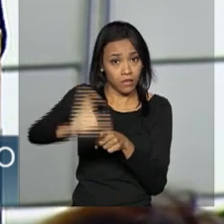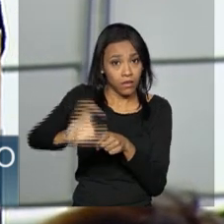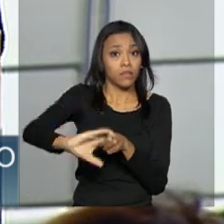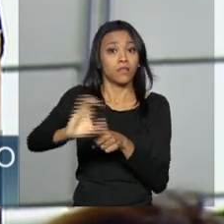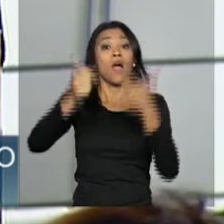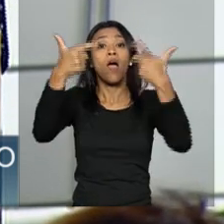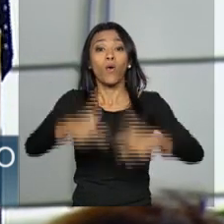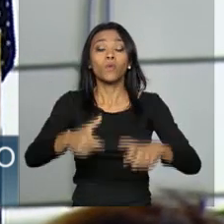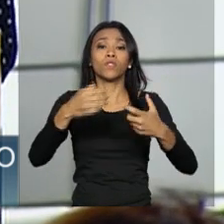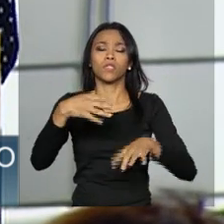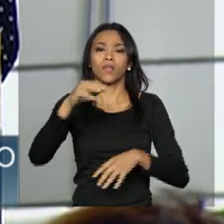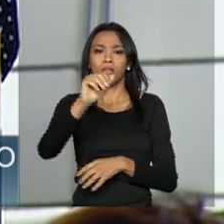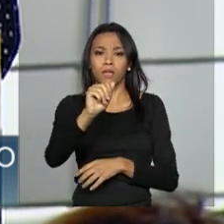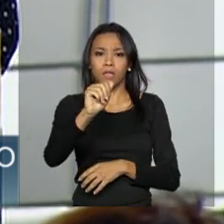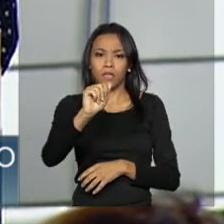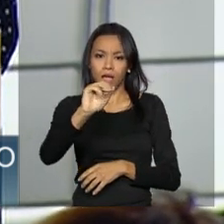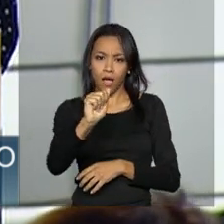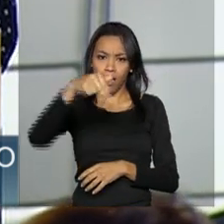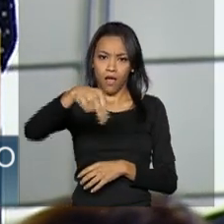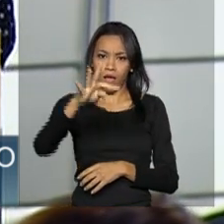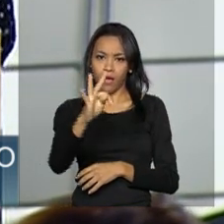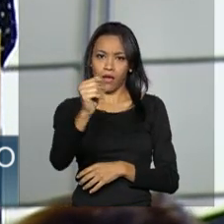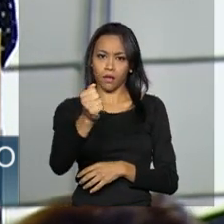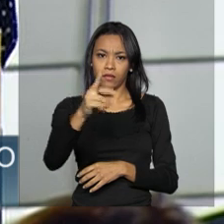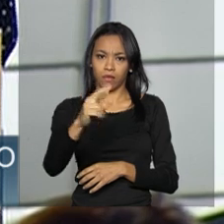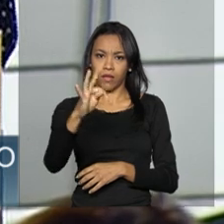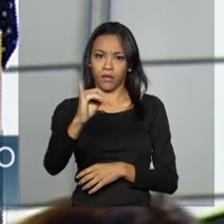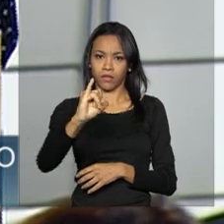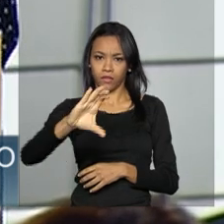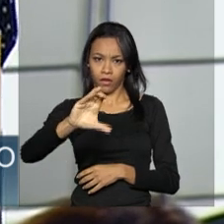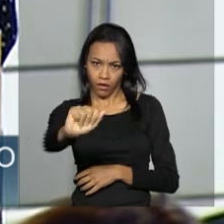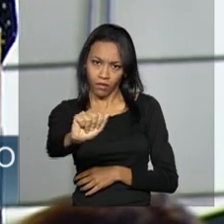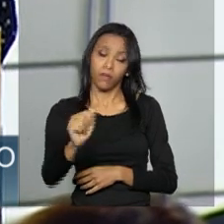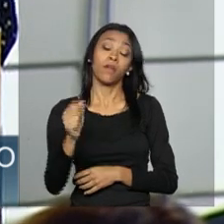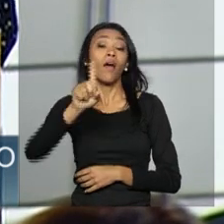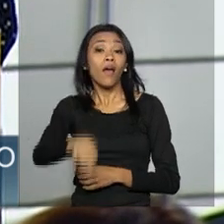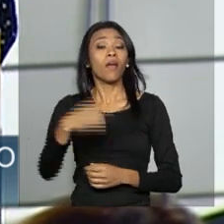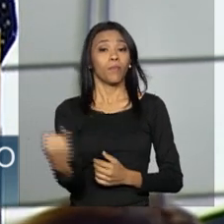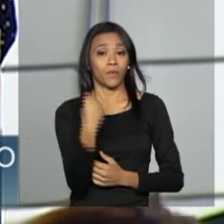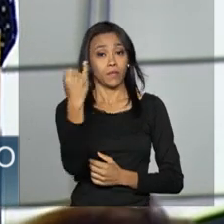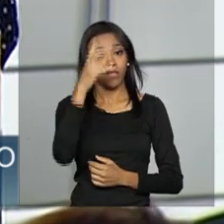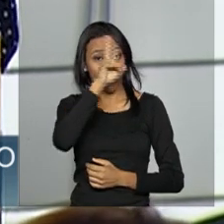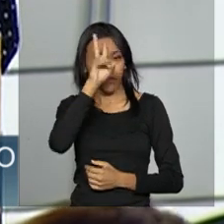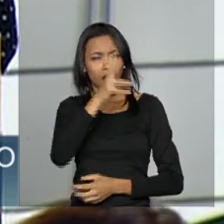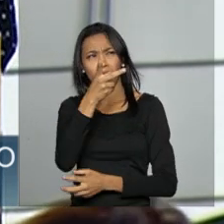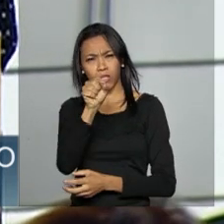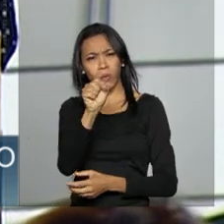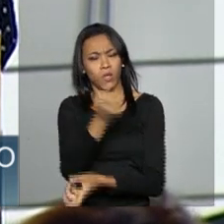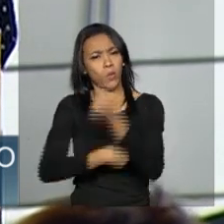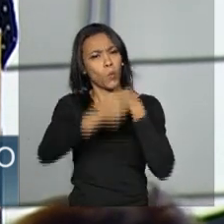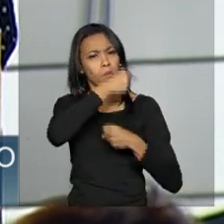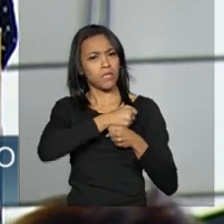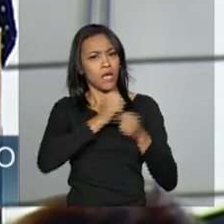na Antártica. Ainda na área de pesquisa, vale lembrar a incorporação à frota, no ano passado,